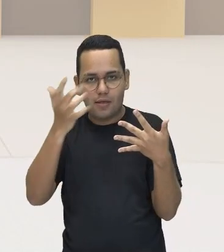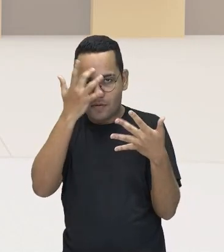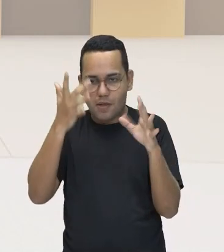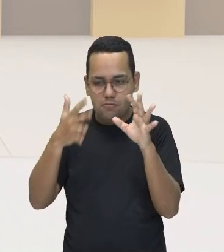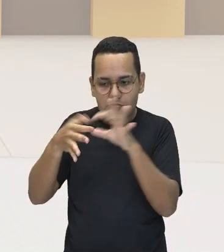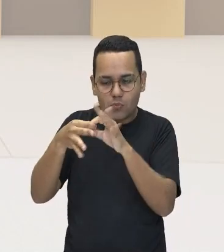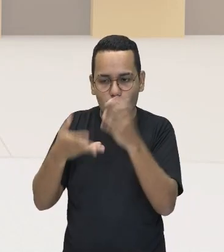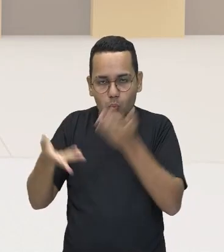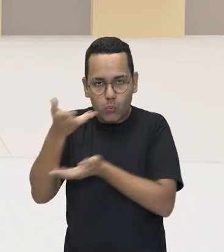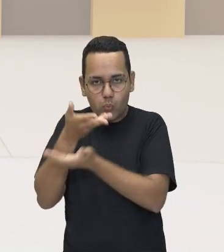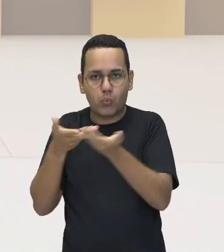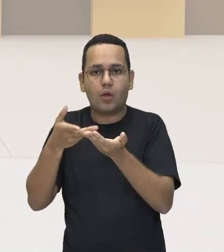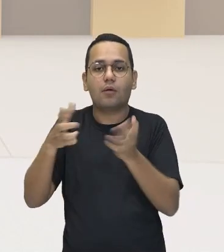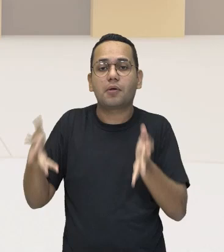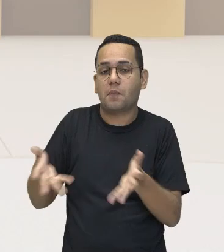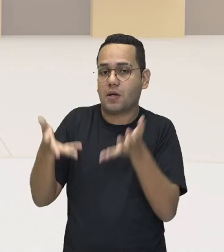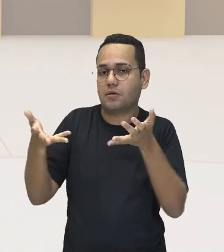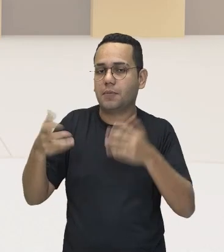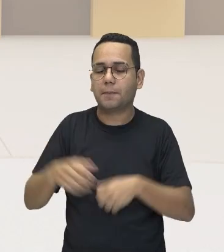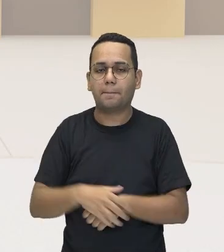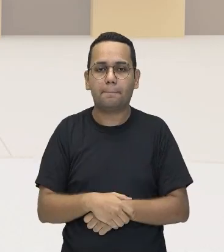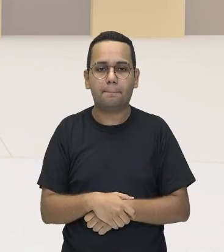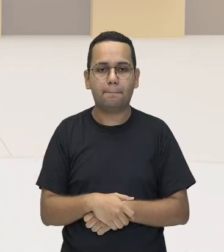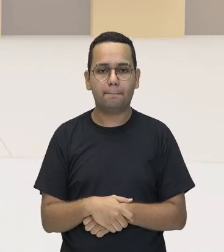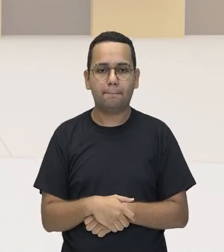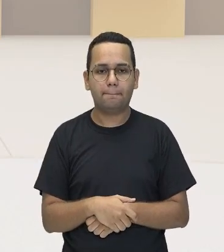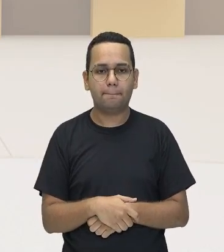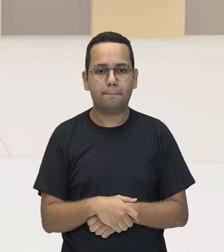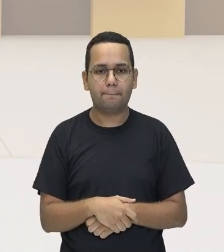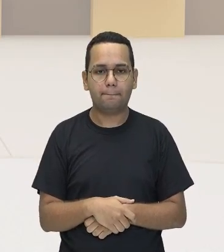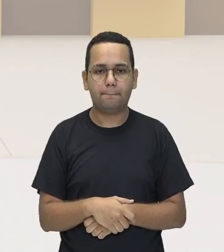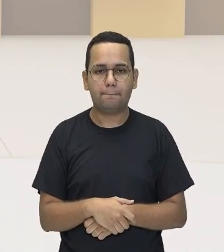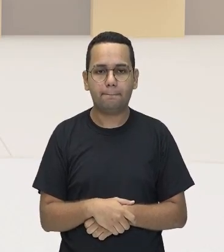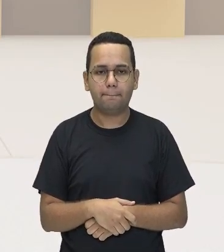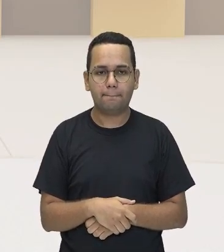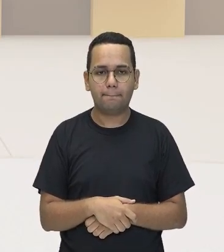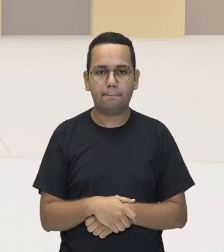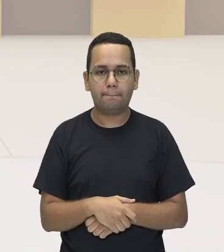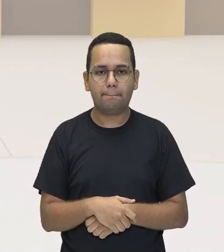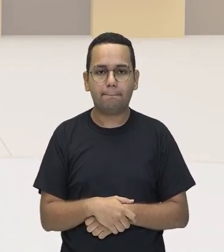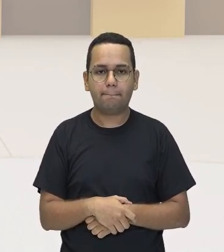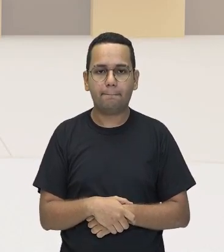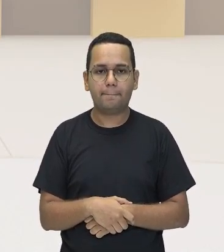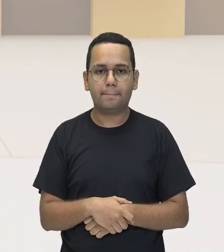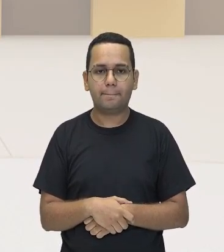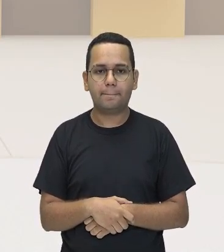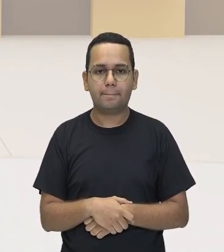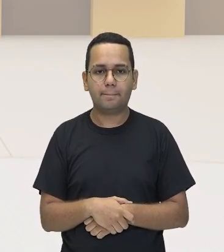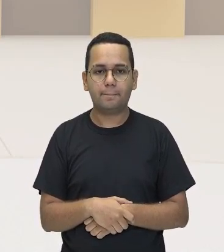aliadas ao engajamento também, né? Daí dos nossos empreendedores, certo? Nós